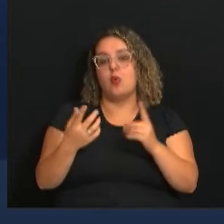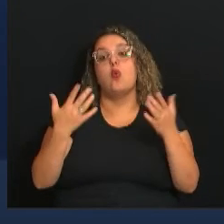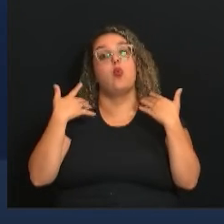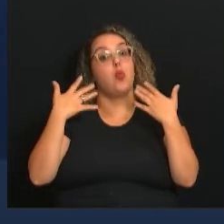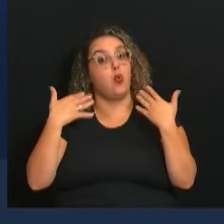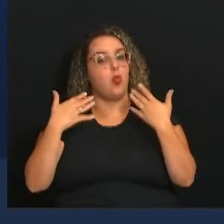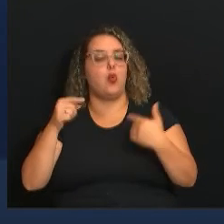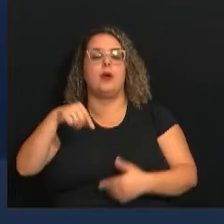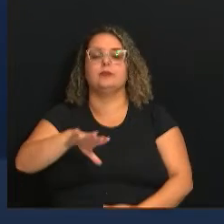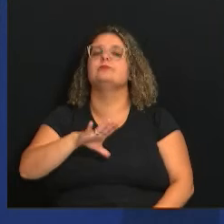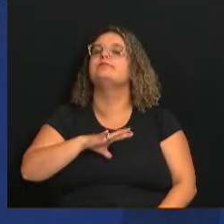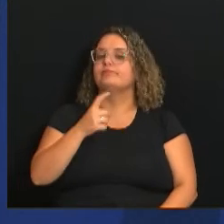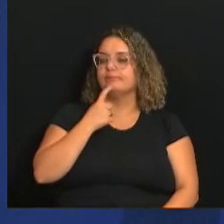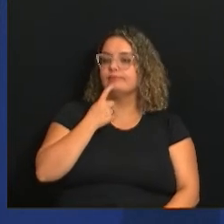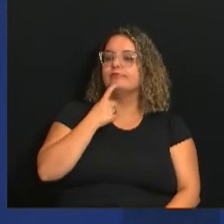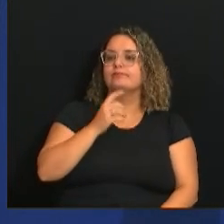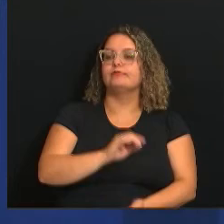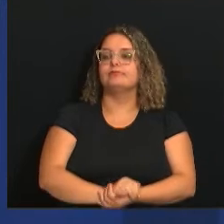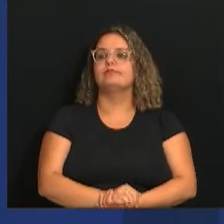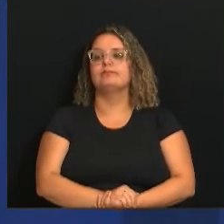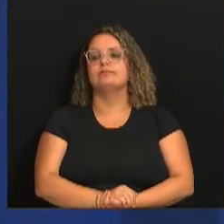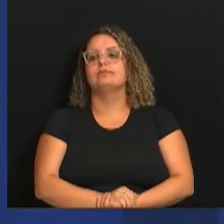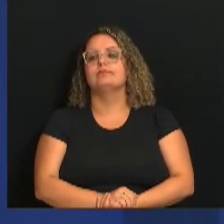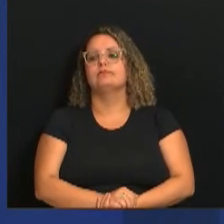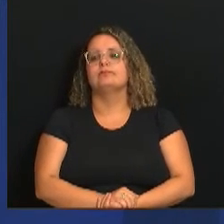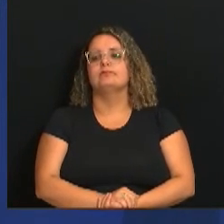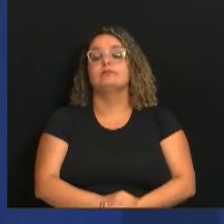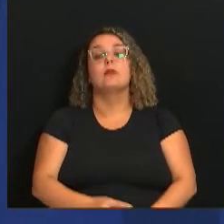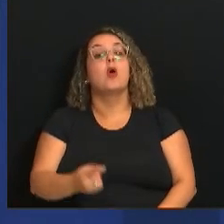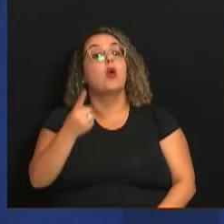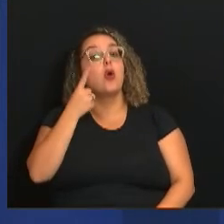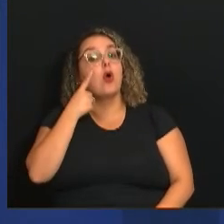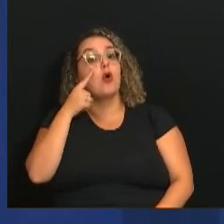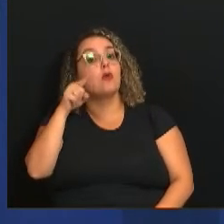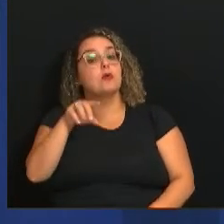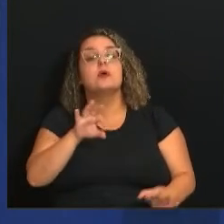16ª reunião extraordinária. Tá certo, então, até quinta-feira. Até.